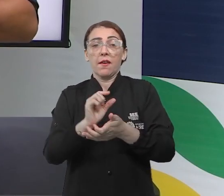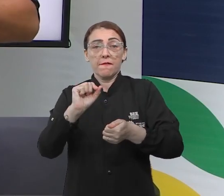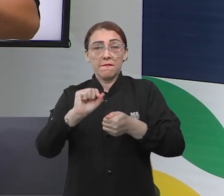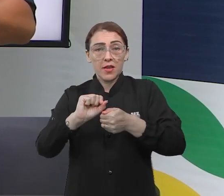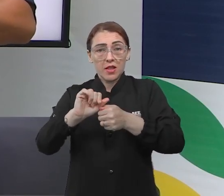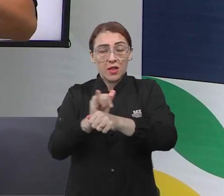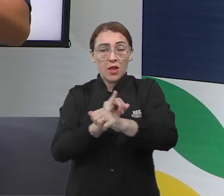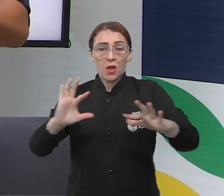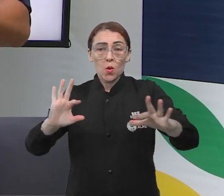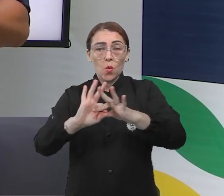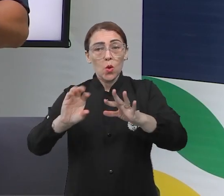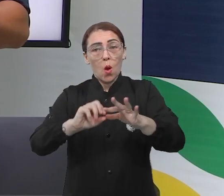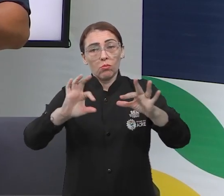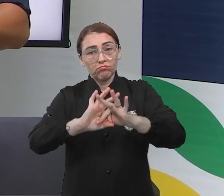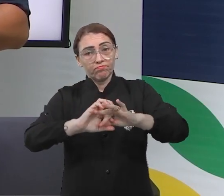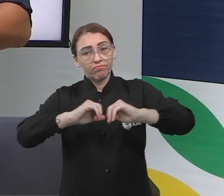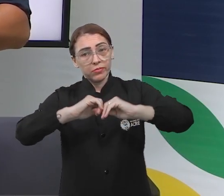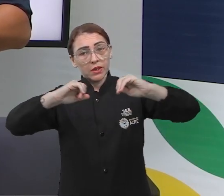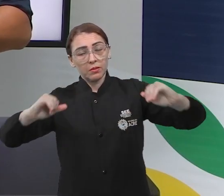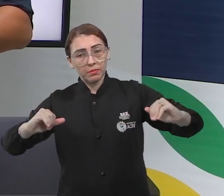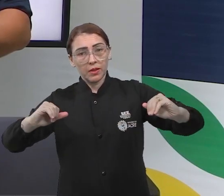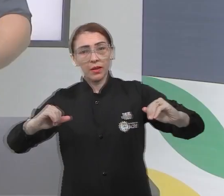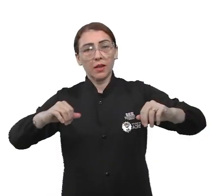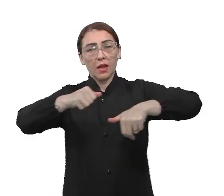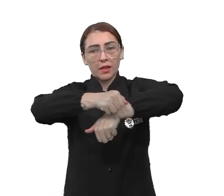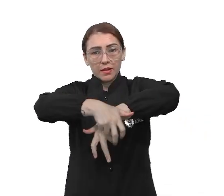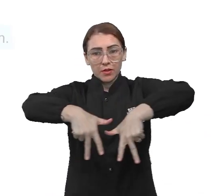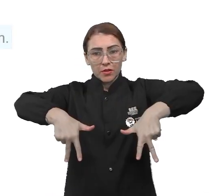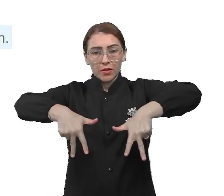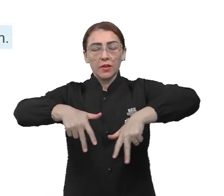que unem ou separam ainda mais as etnias.